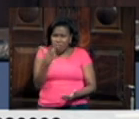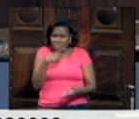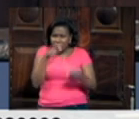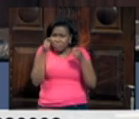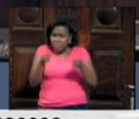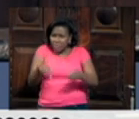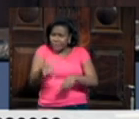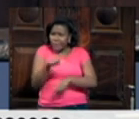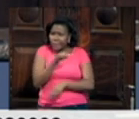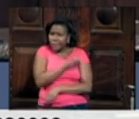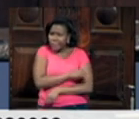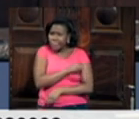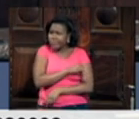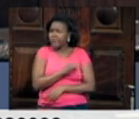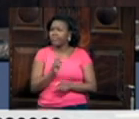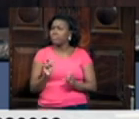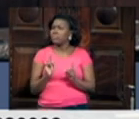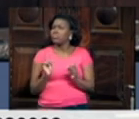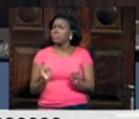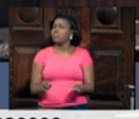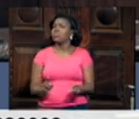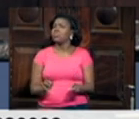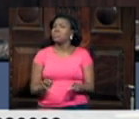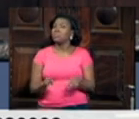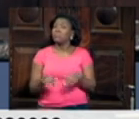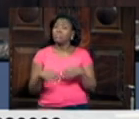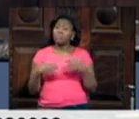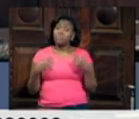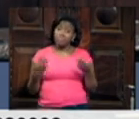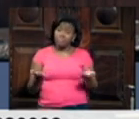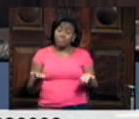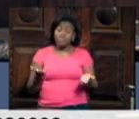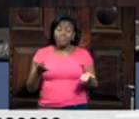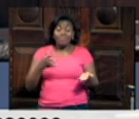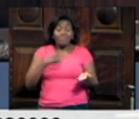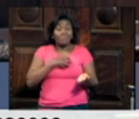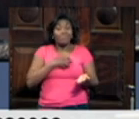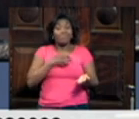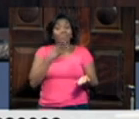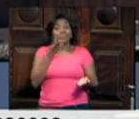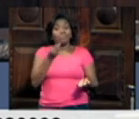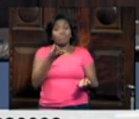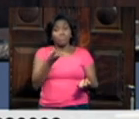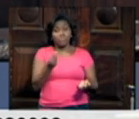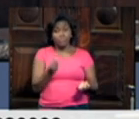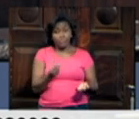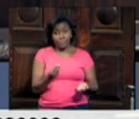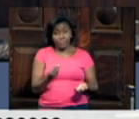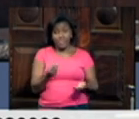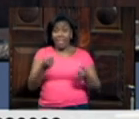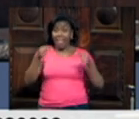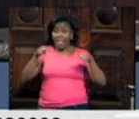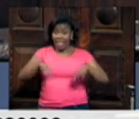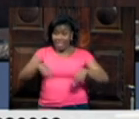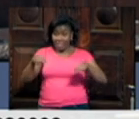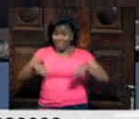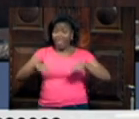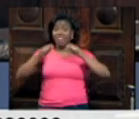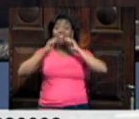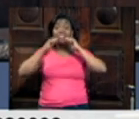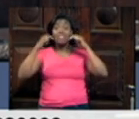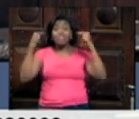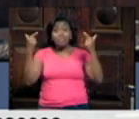de Janeiro? Então, eu lamento profundamente. Aqui nesta casa